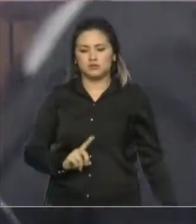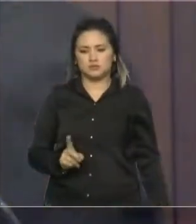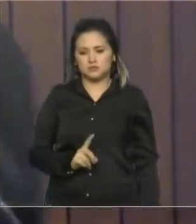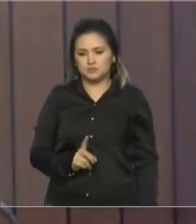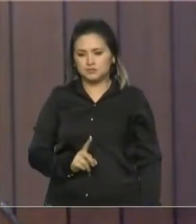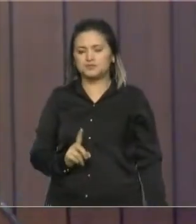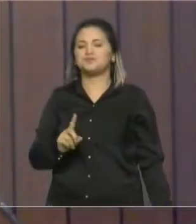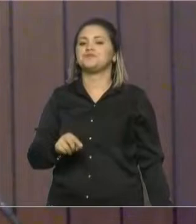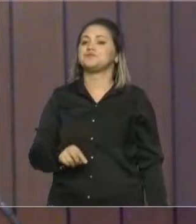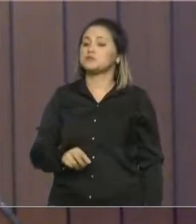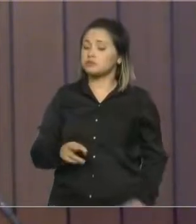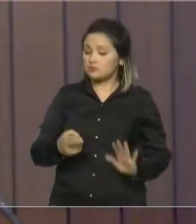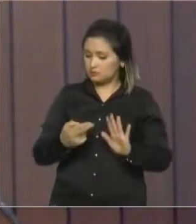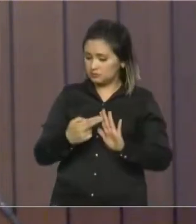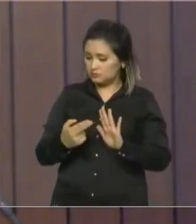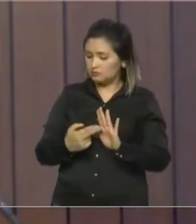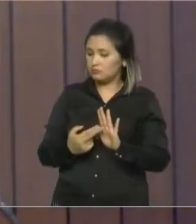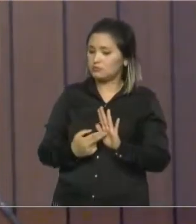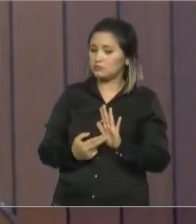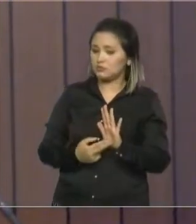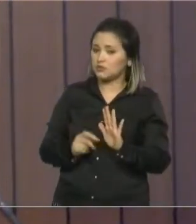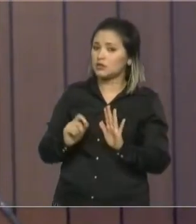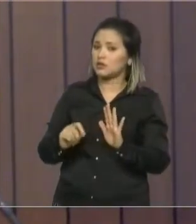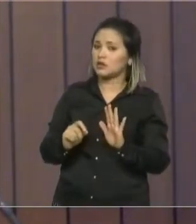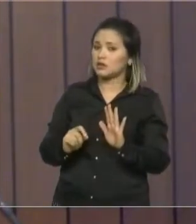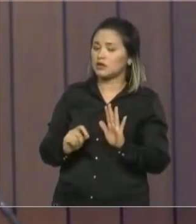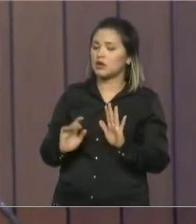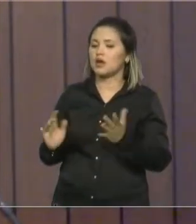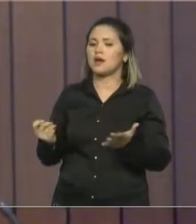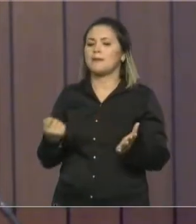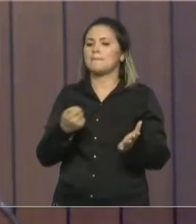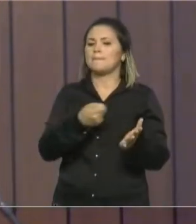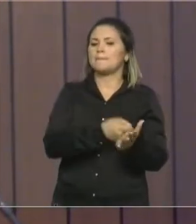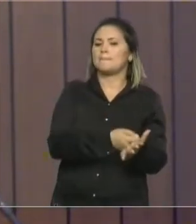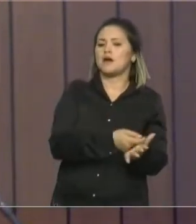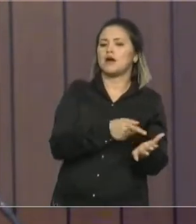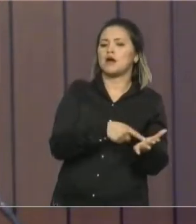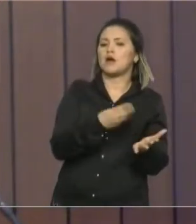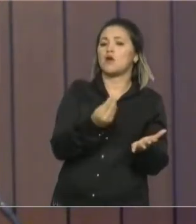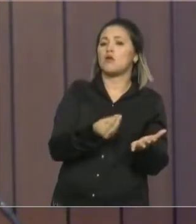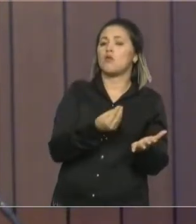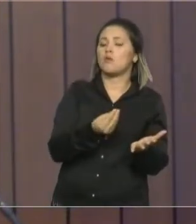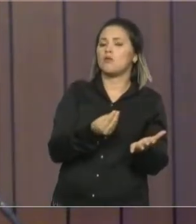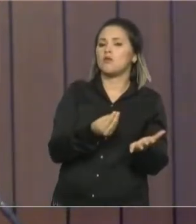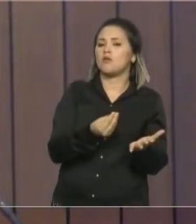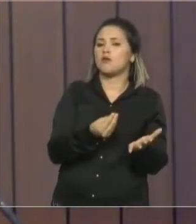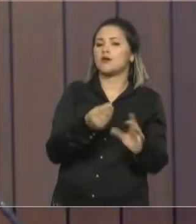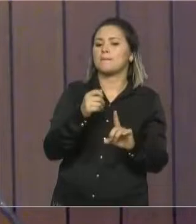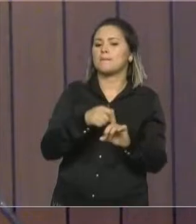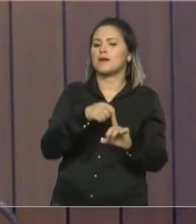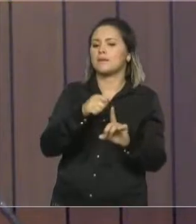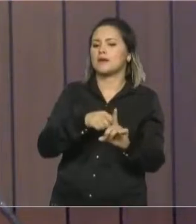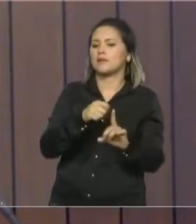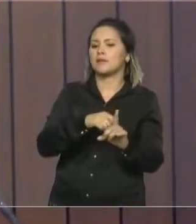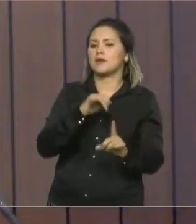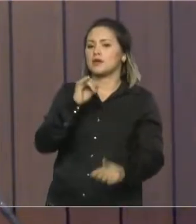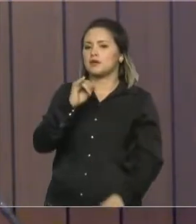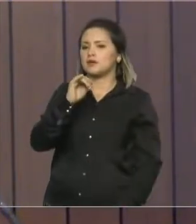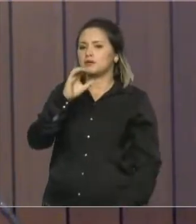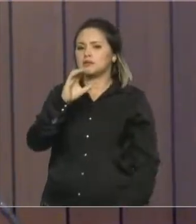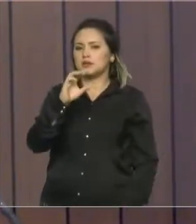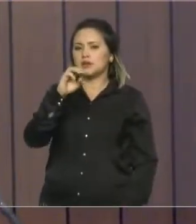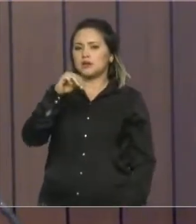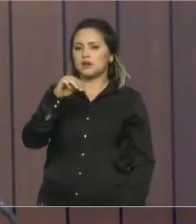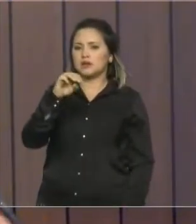como regra, que o recurso que vai para o cofre do consórcio é descontado mensalmente do valor do ICMS que o município teria para